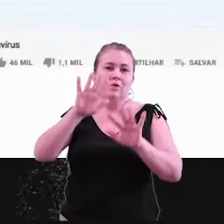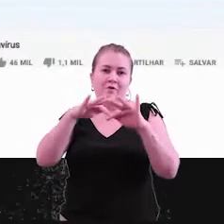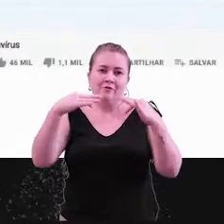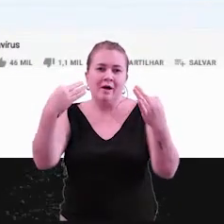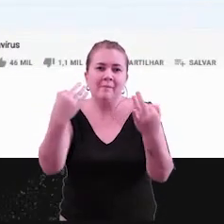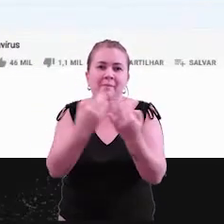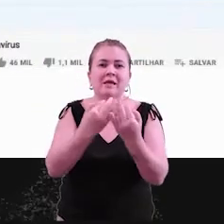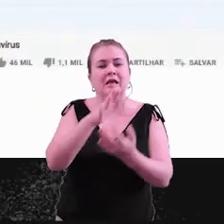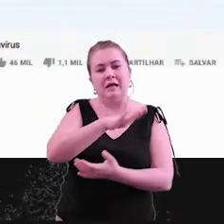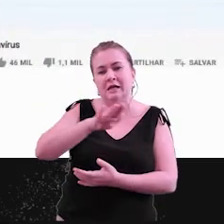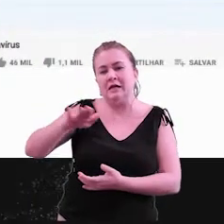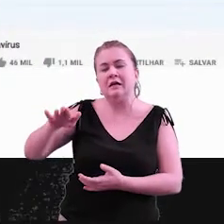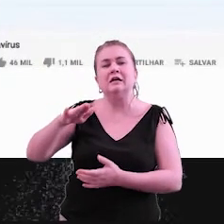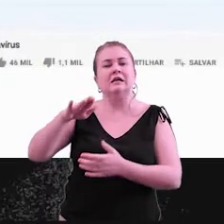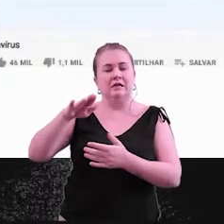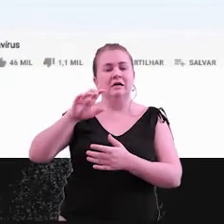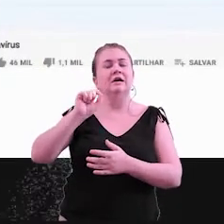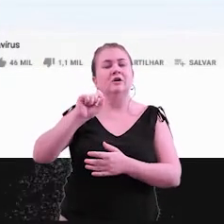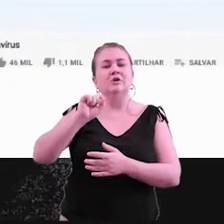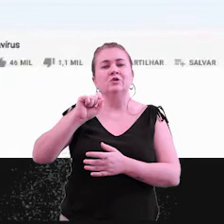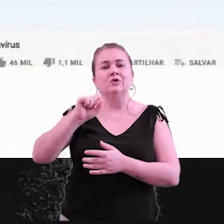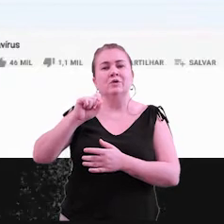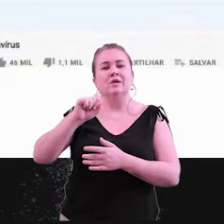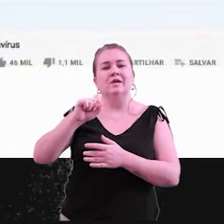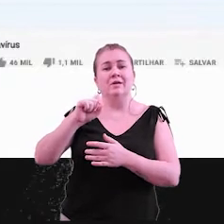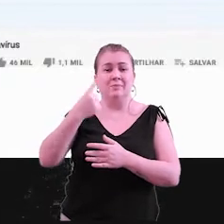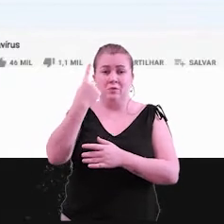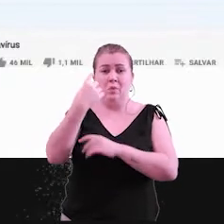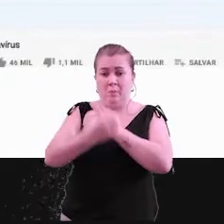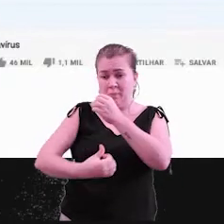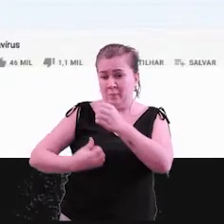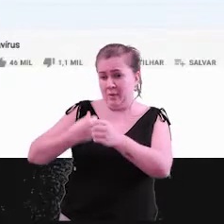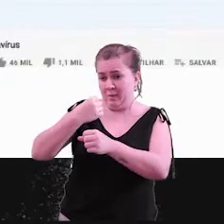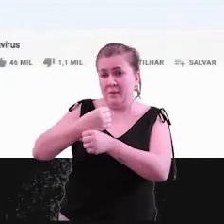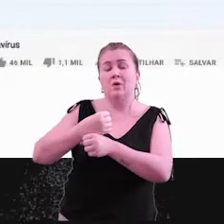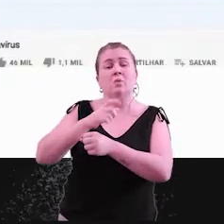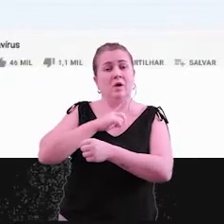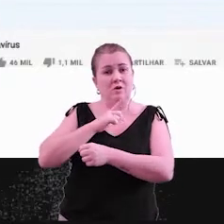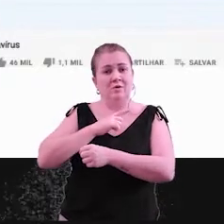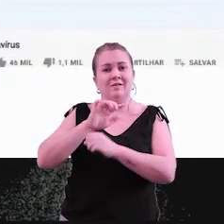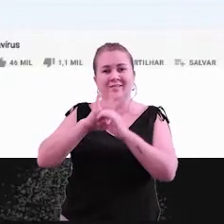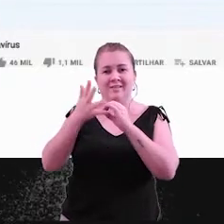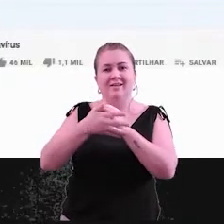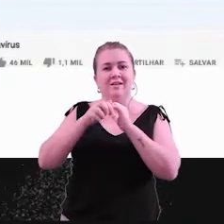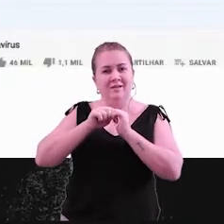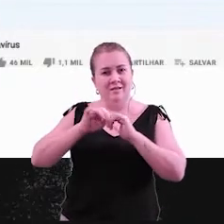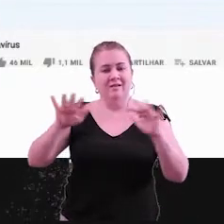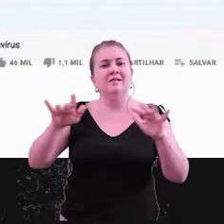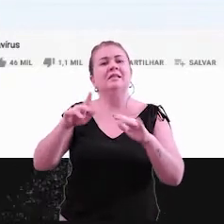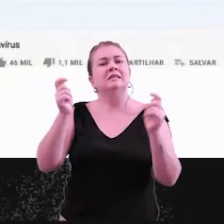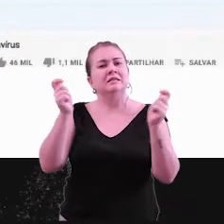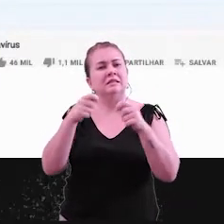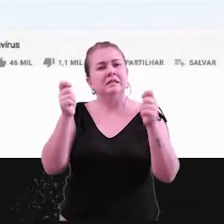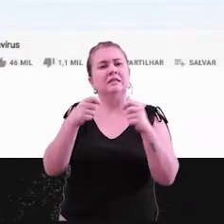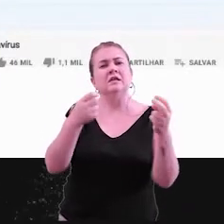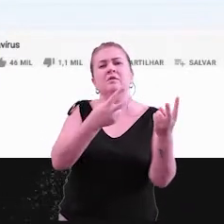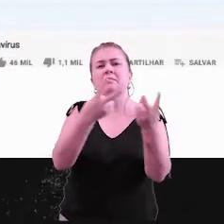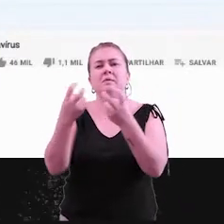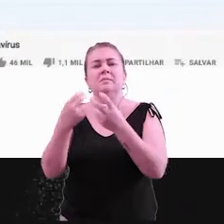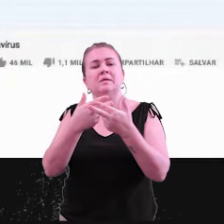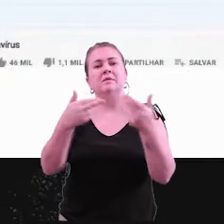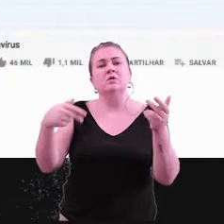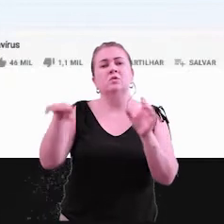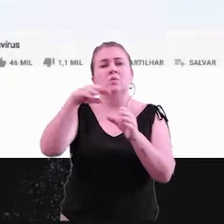né? Ao longo do primeiro ano de pandemia. Então, vocês veem aqui, por exemplo, o Zoológico de São